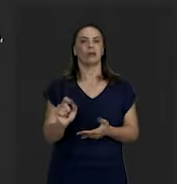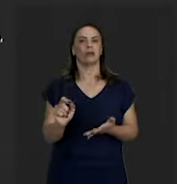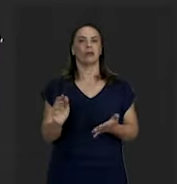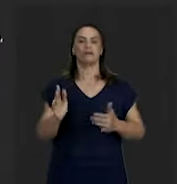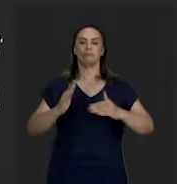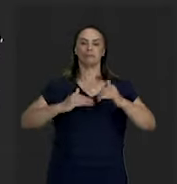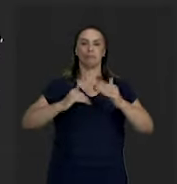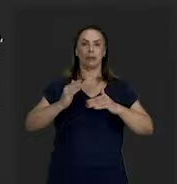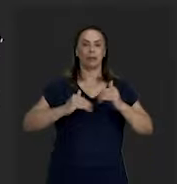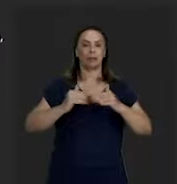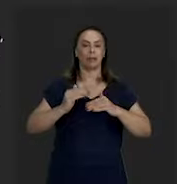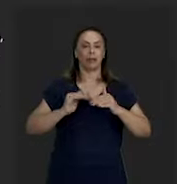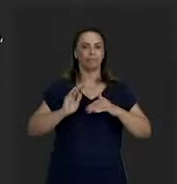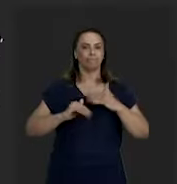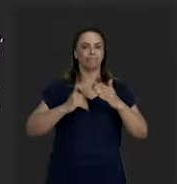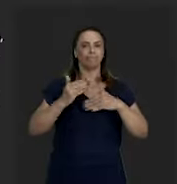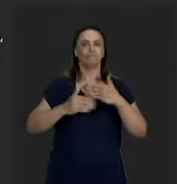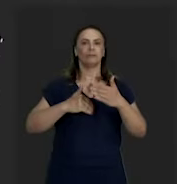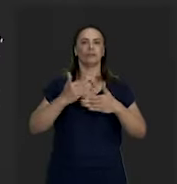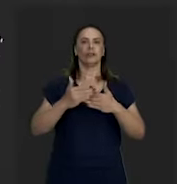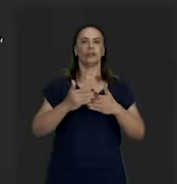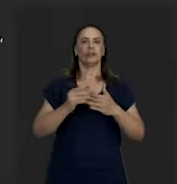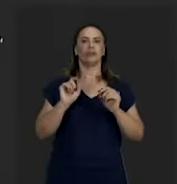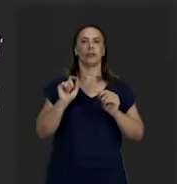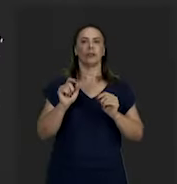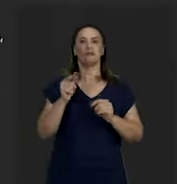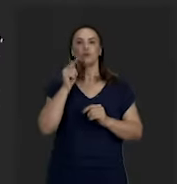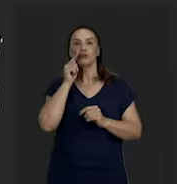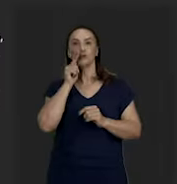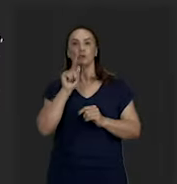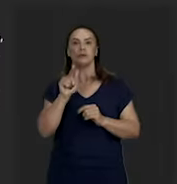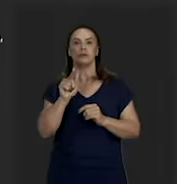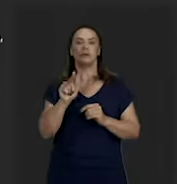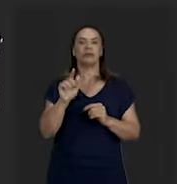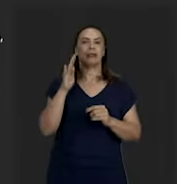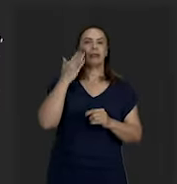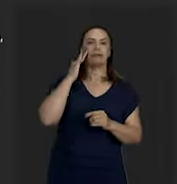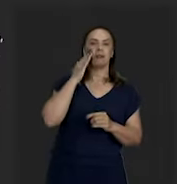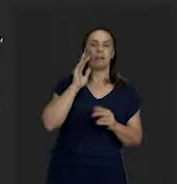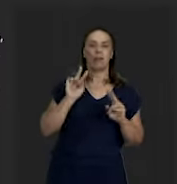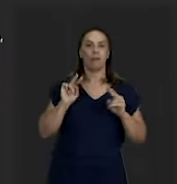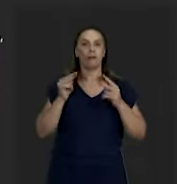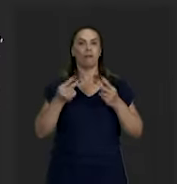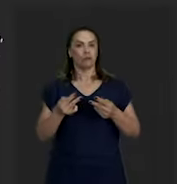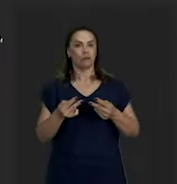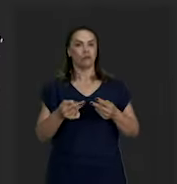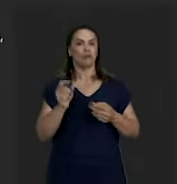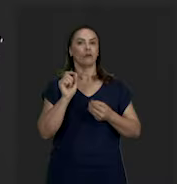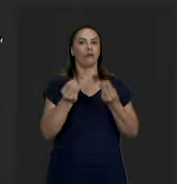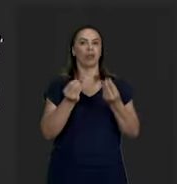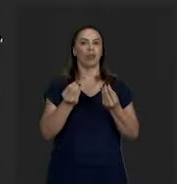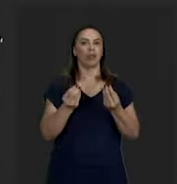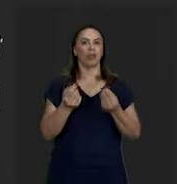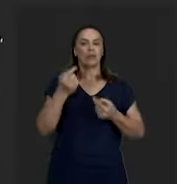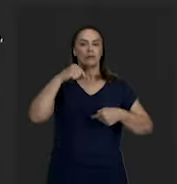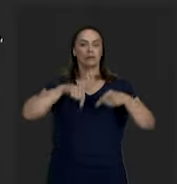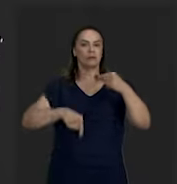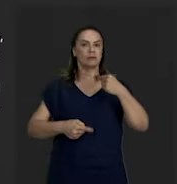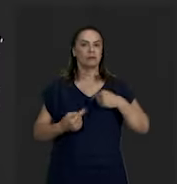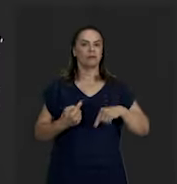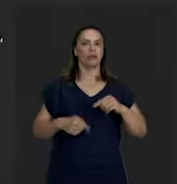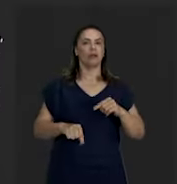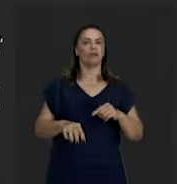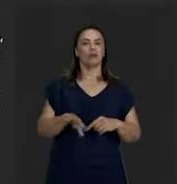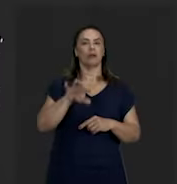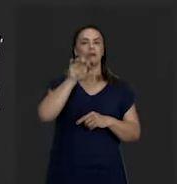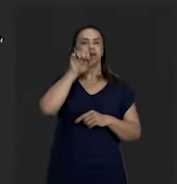que é a de reconhecer a digestão, circulação, a respiração e também a excreção, que vai ser,